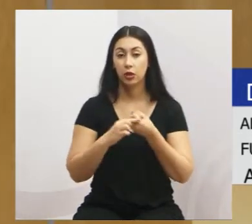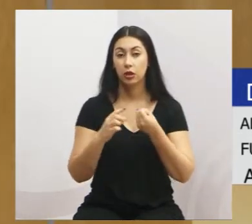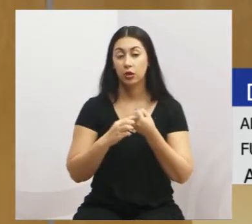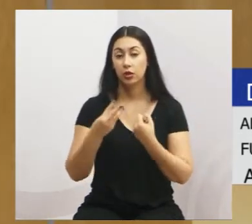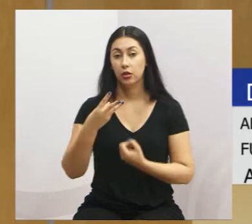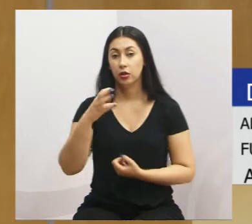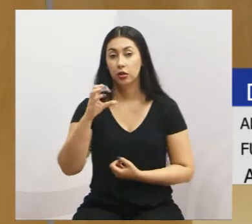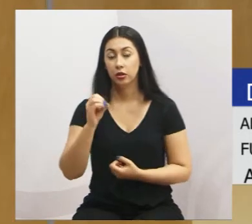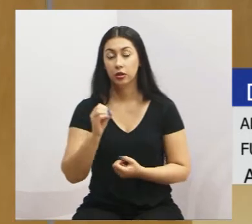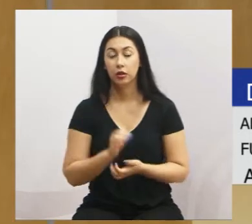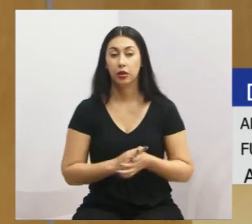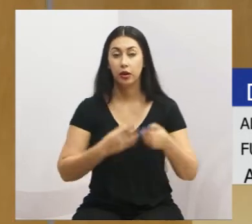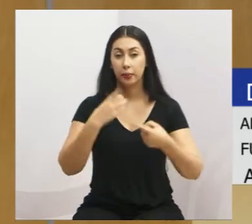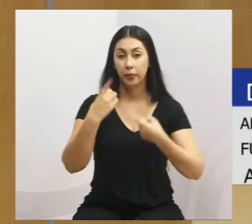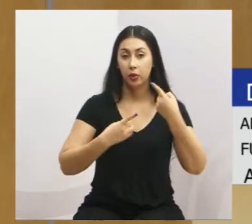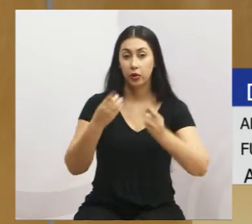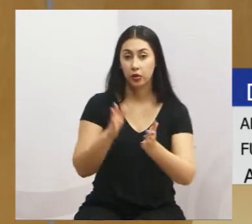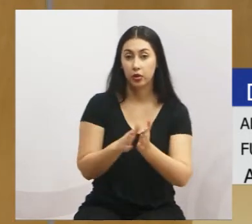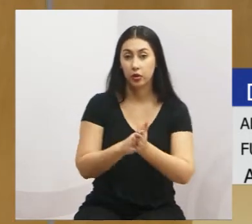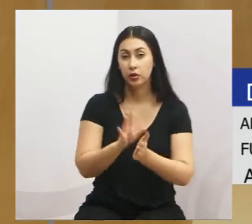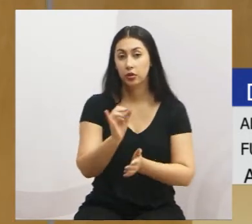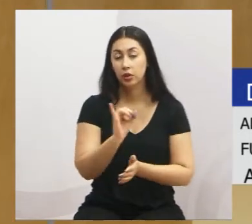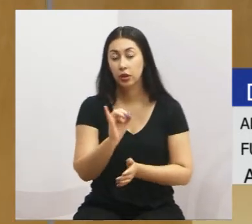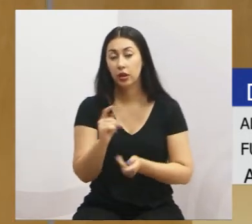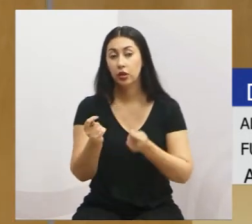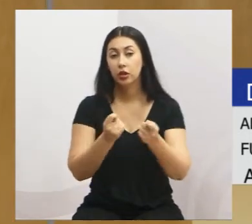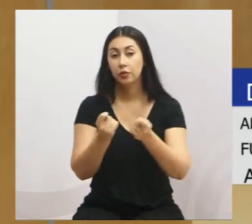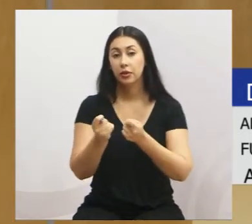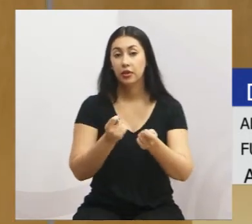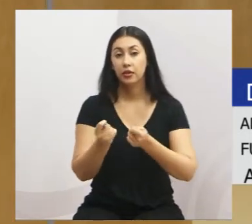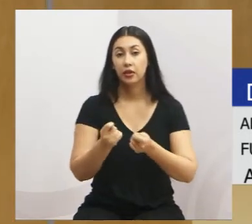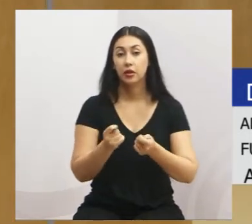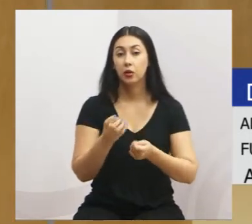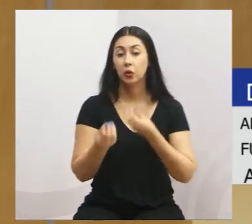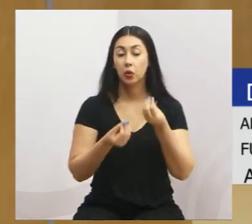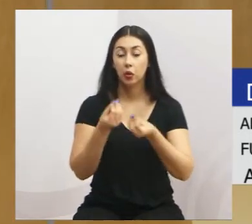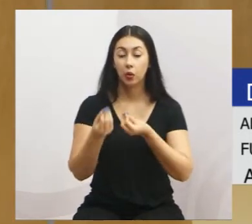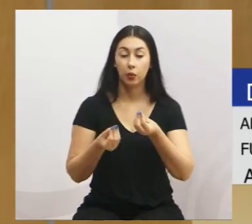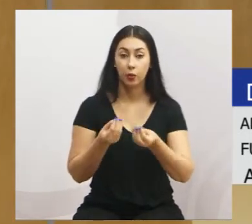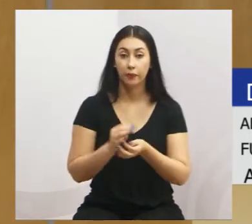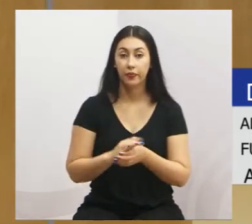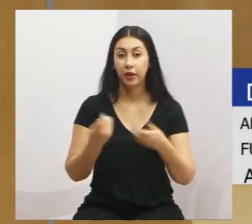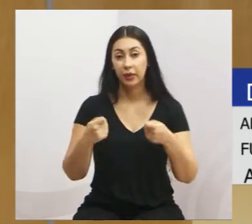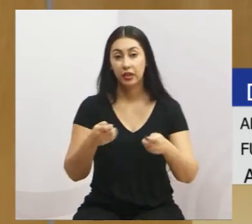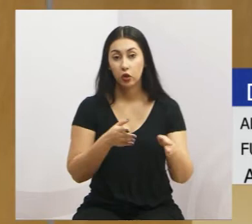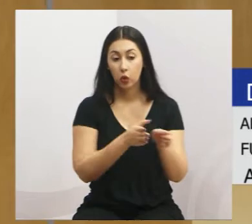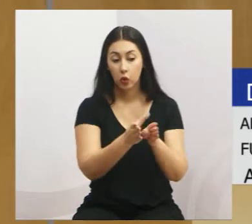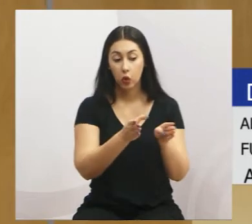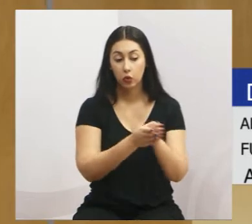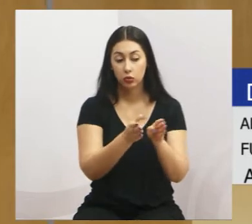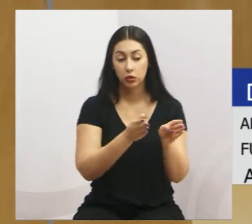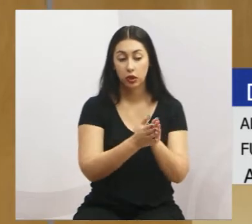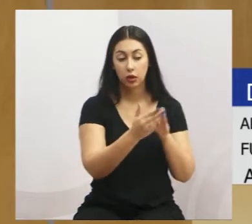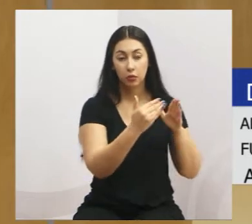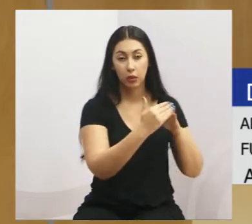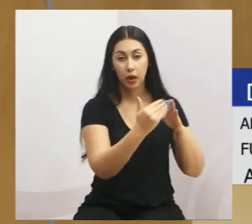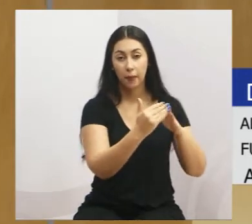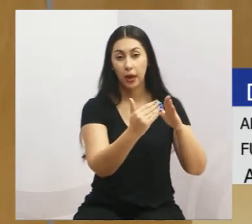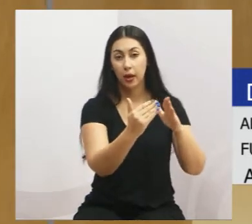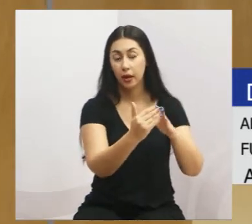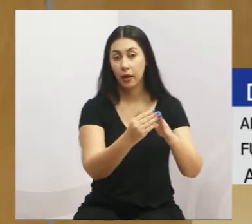Política Municipal de Habitação será administrada pelos seguintes órgãos: Conselho Municipal de Habitação de Interesse